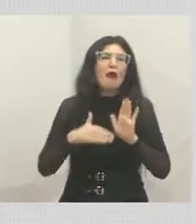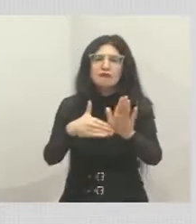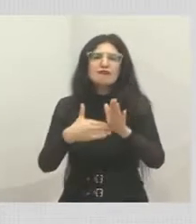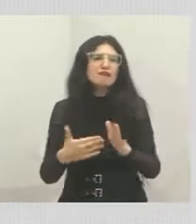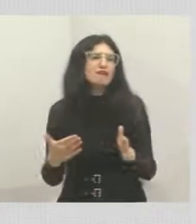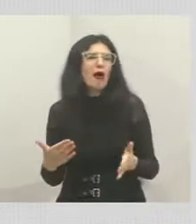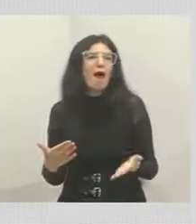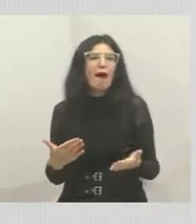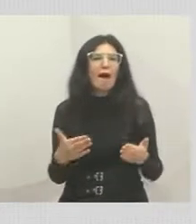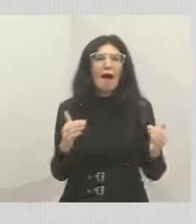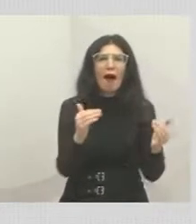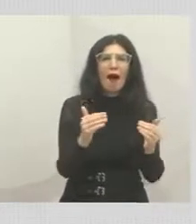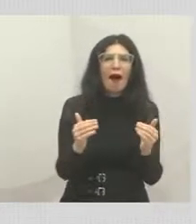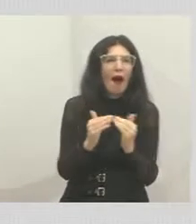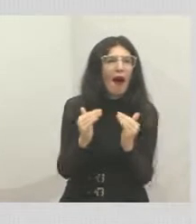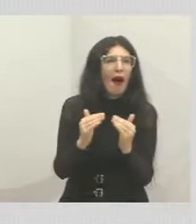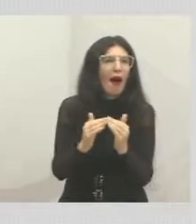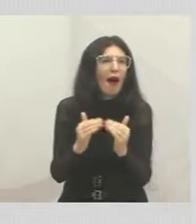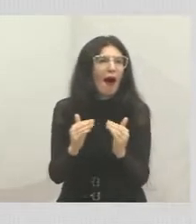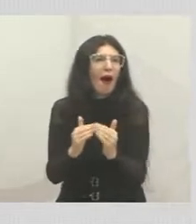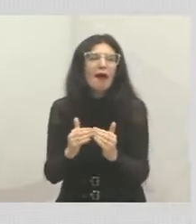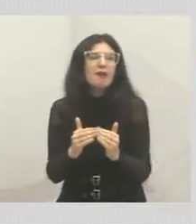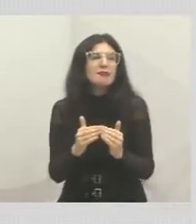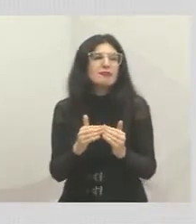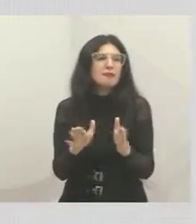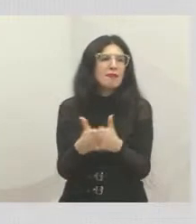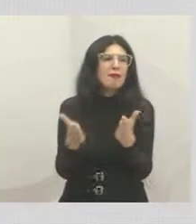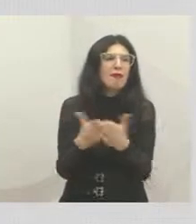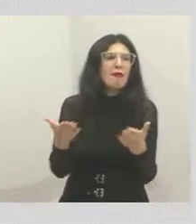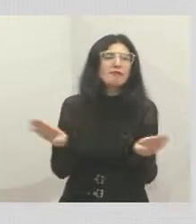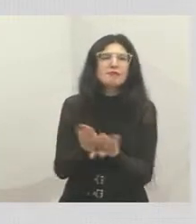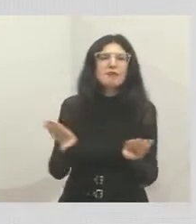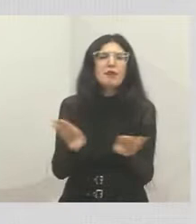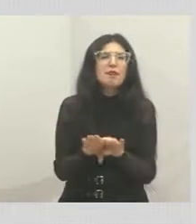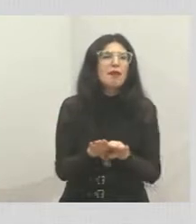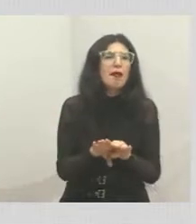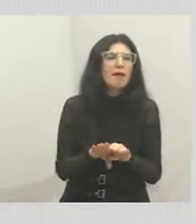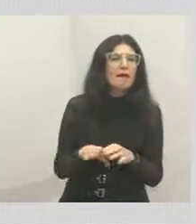habitação, agricultura. Temos uma meta orçada de